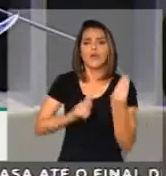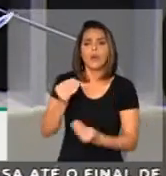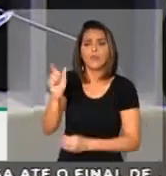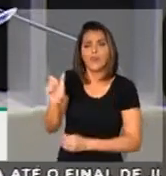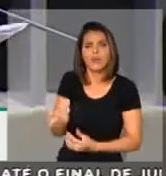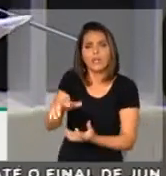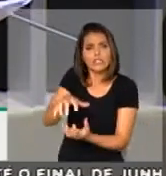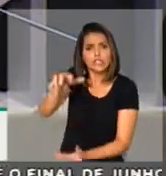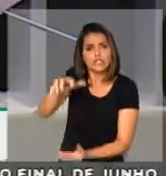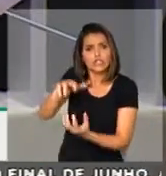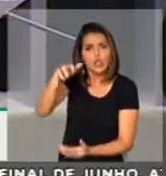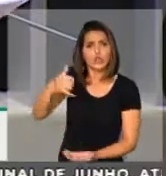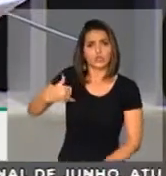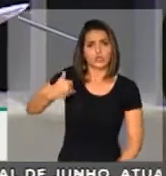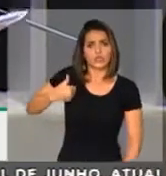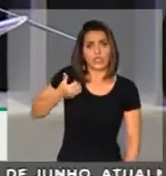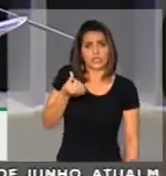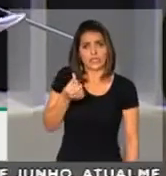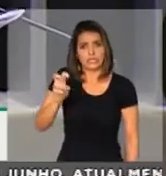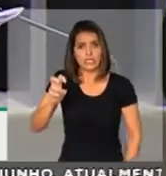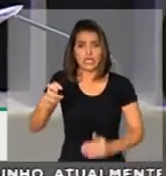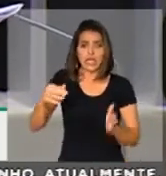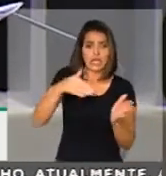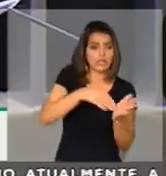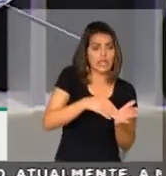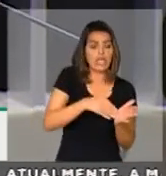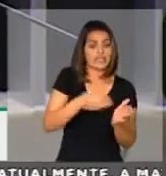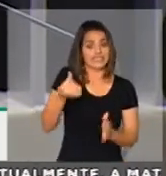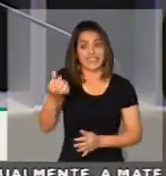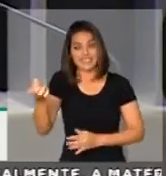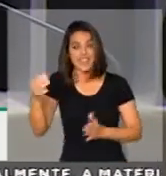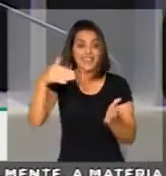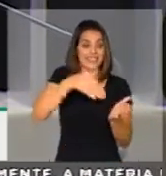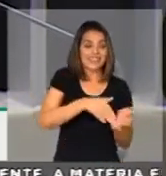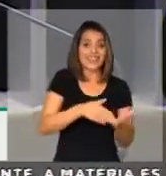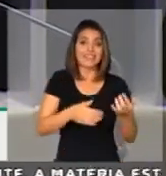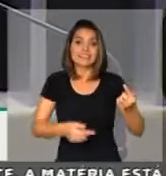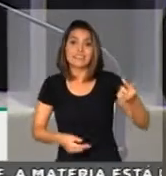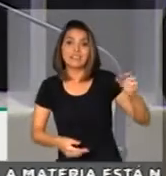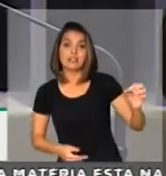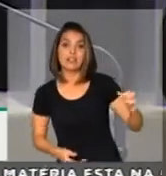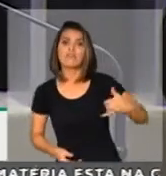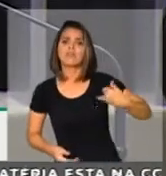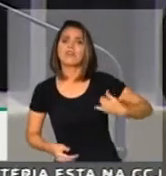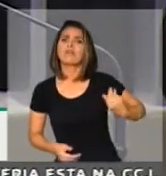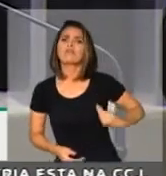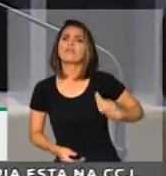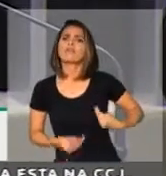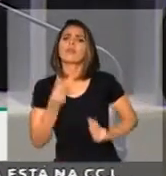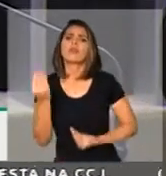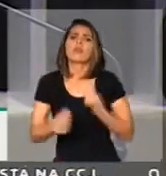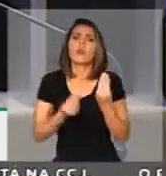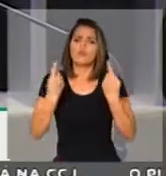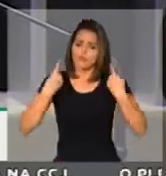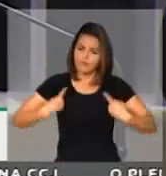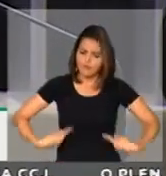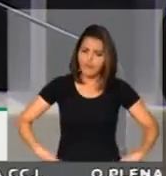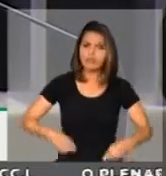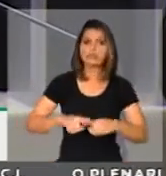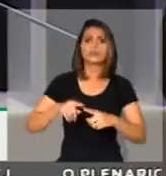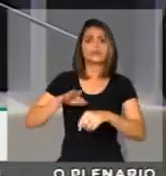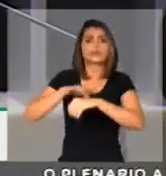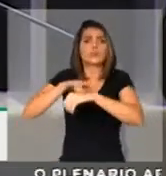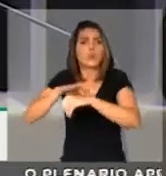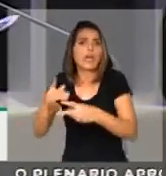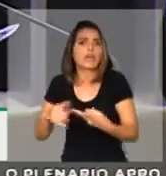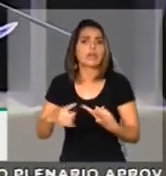física, psicossocial deste idoso, que de repente tem de sobreviver com uma renda de 60% menor do